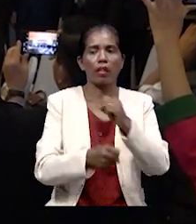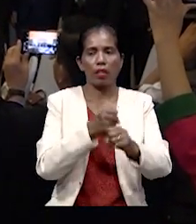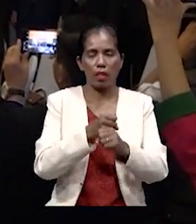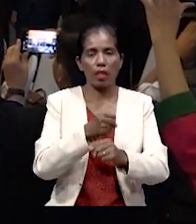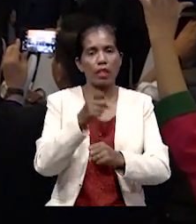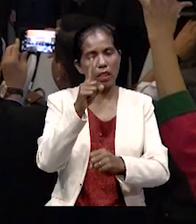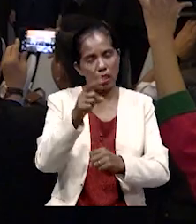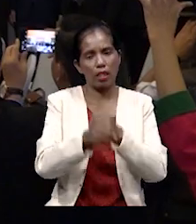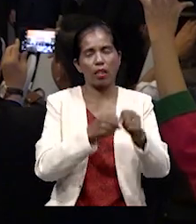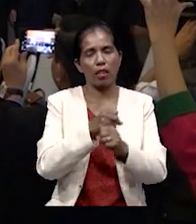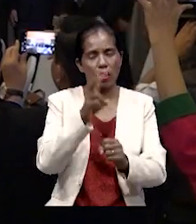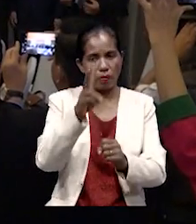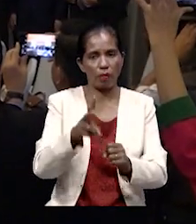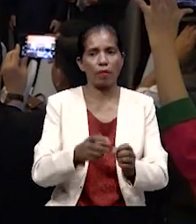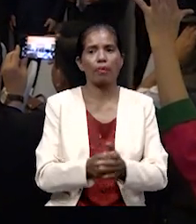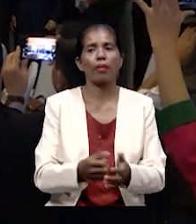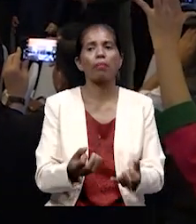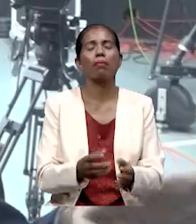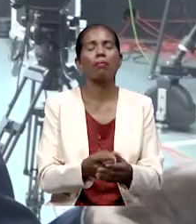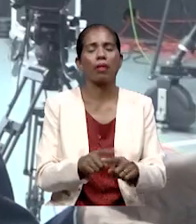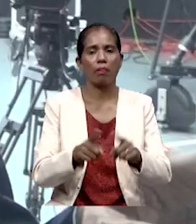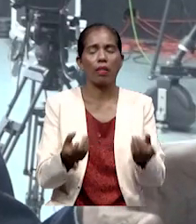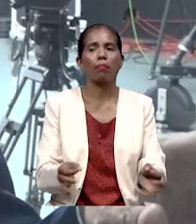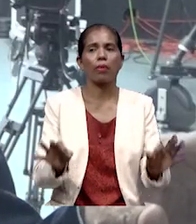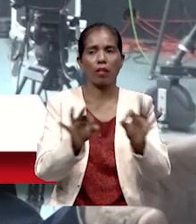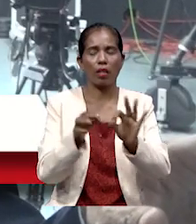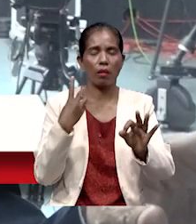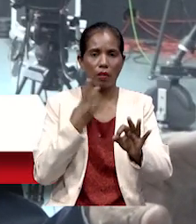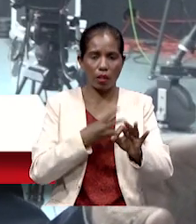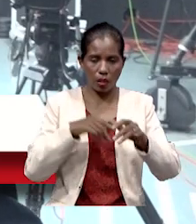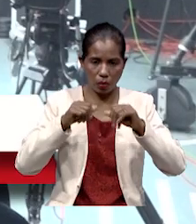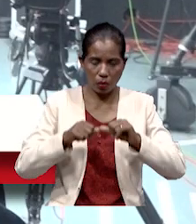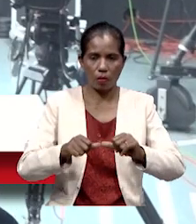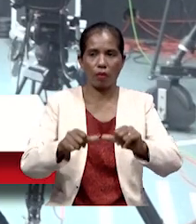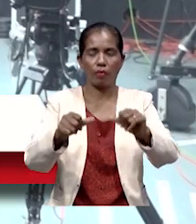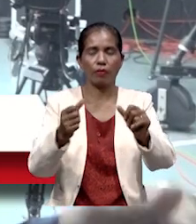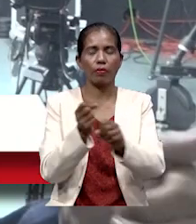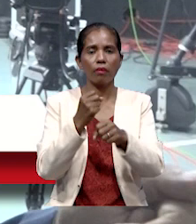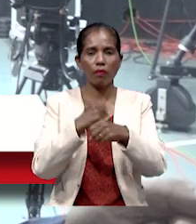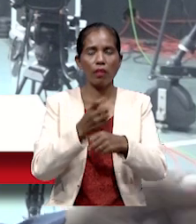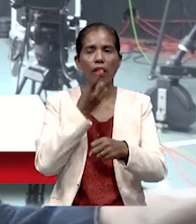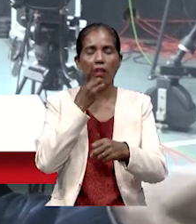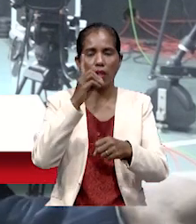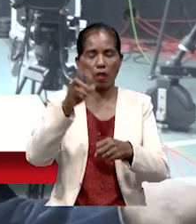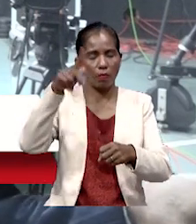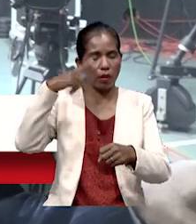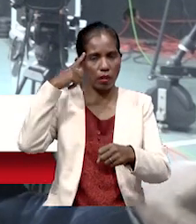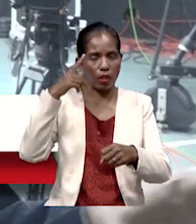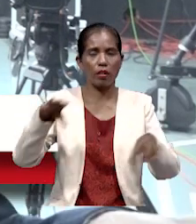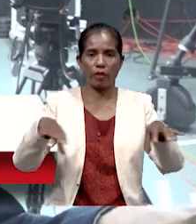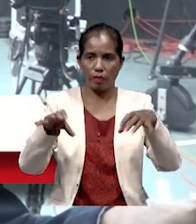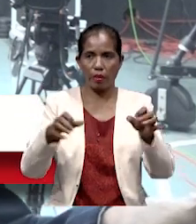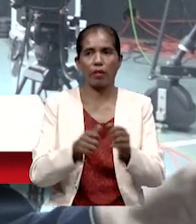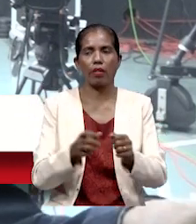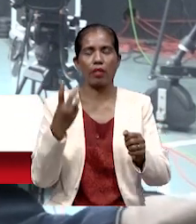rua, depende, mas é importante, mas ita continua, ita hala declaração política, ita continua serviço para que